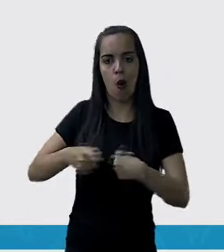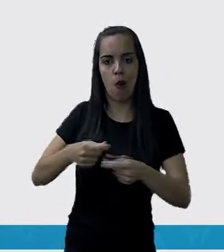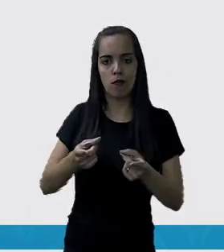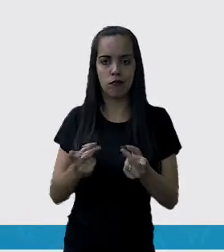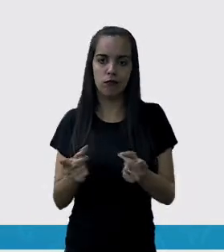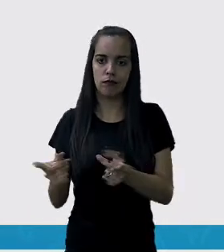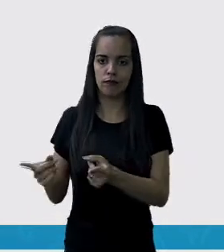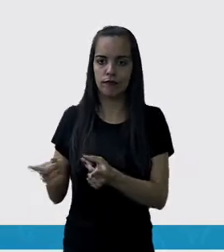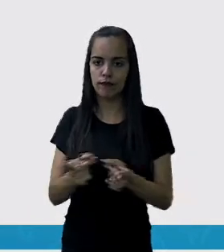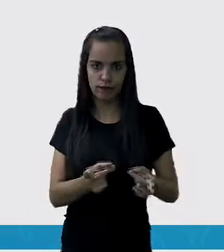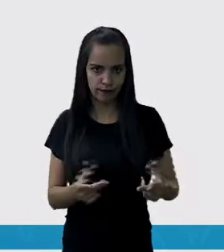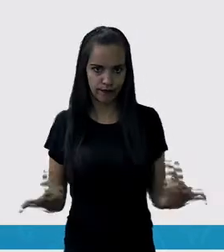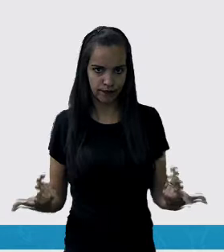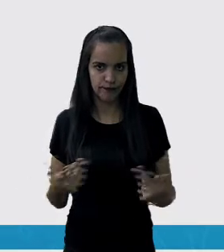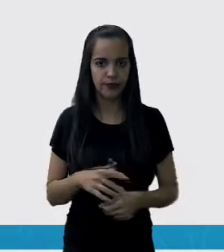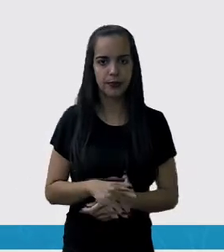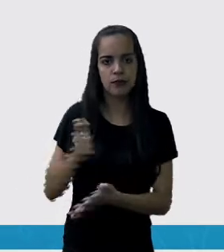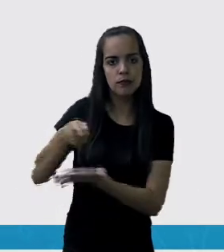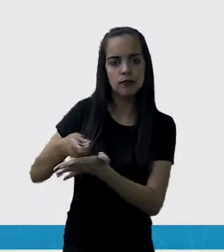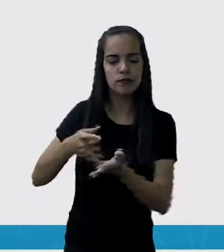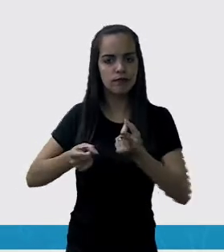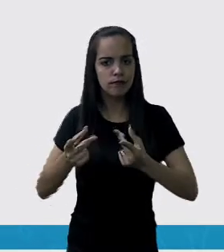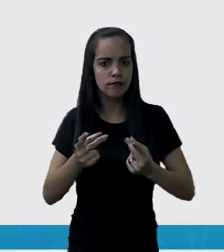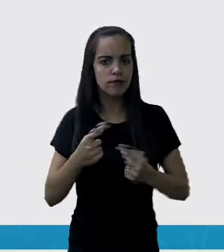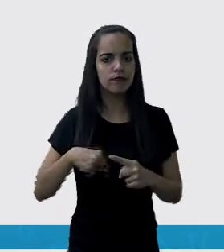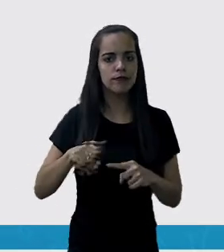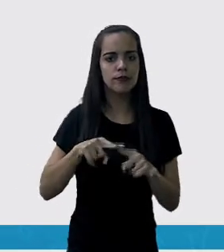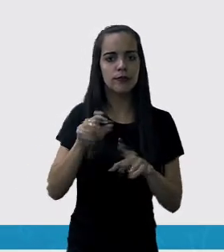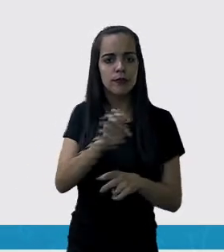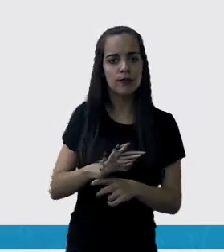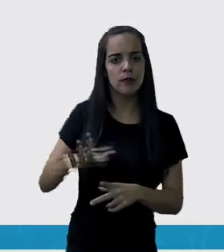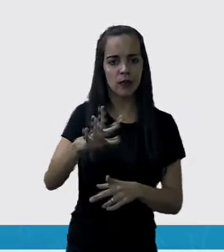com tarifas de importação